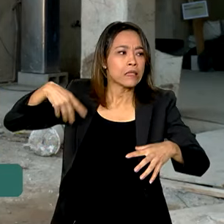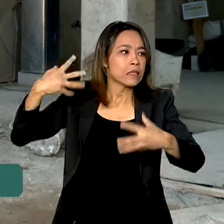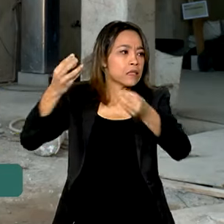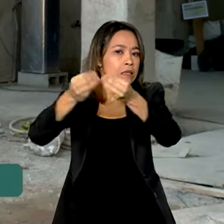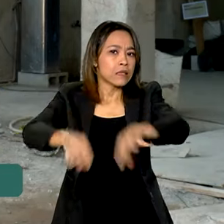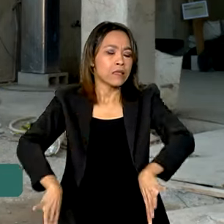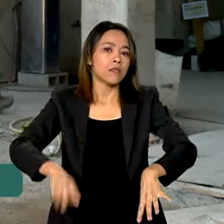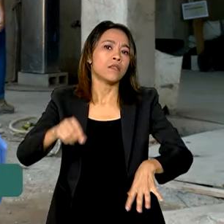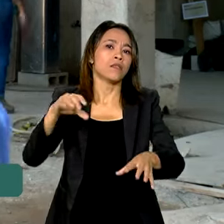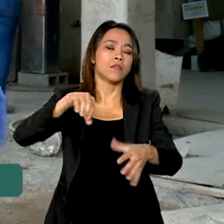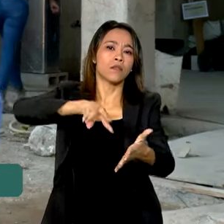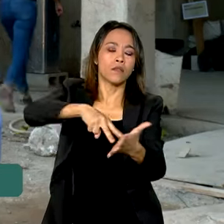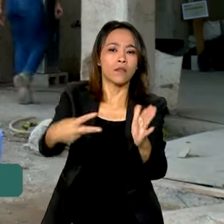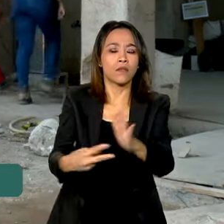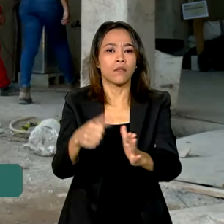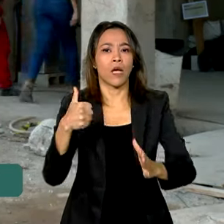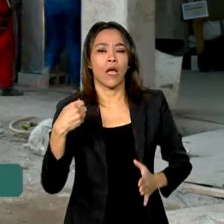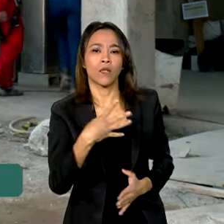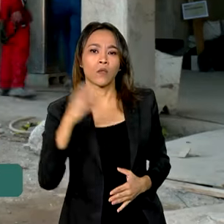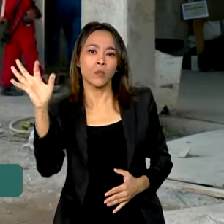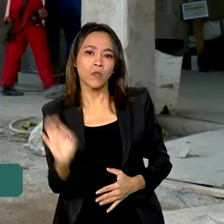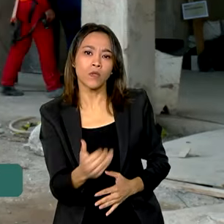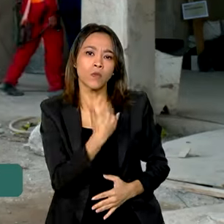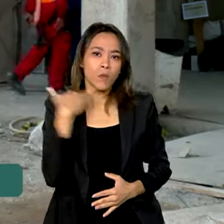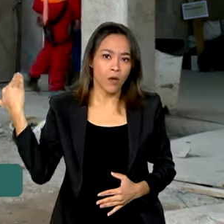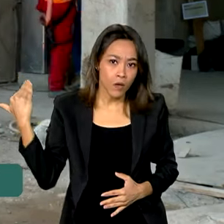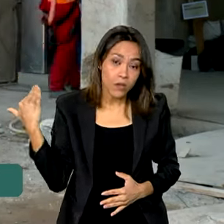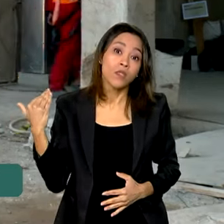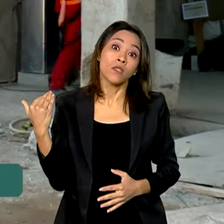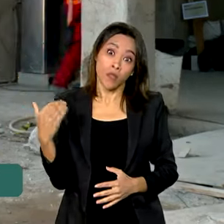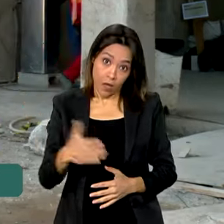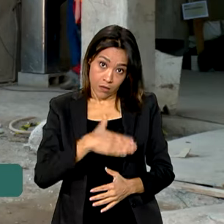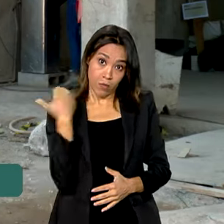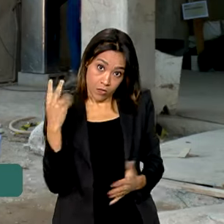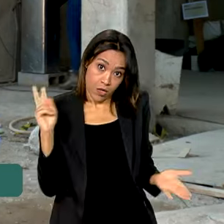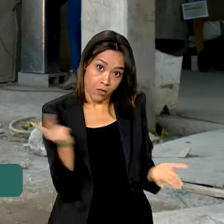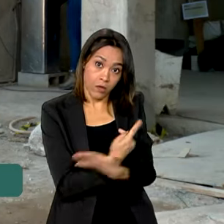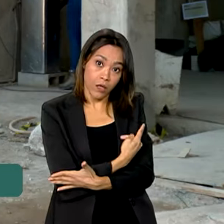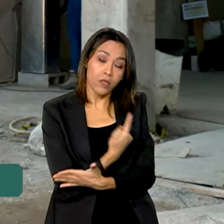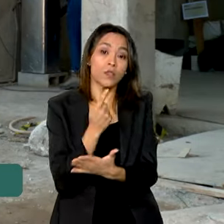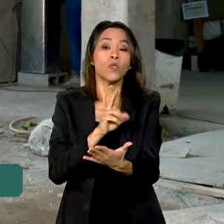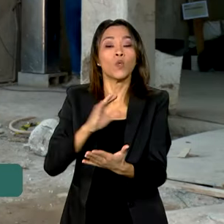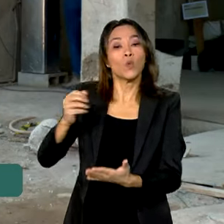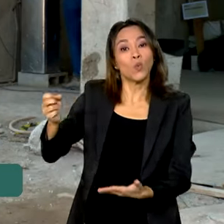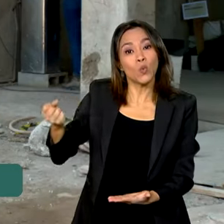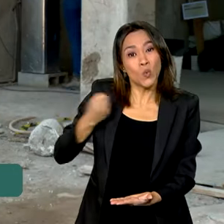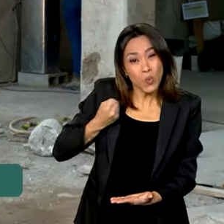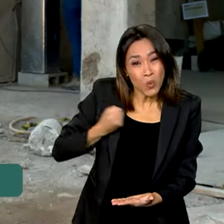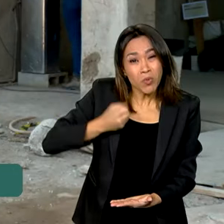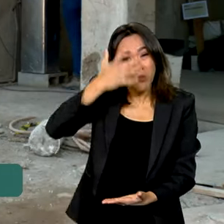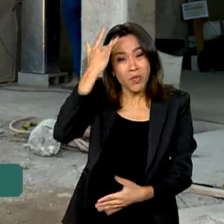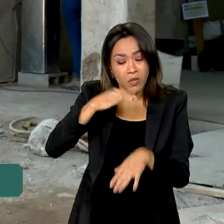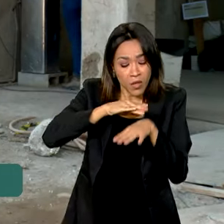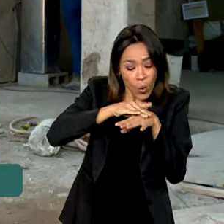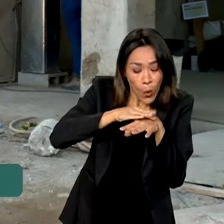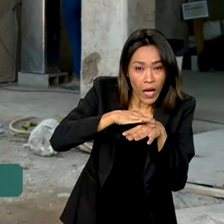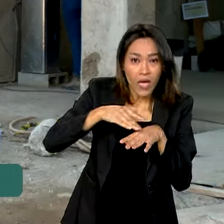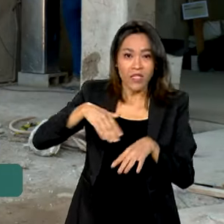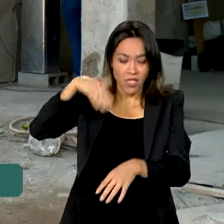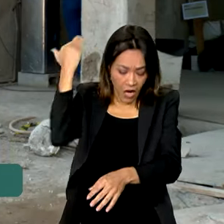representa 14% das mortes. Além dos óbitos, o número de adoecimentos e